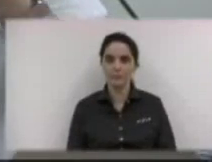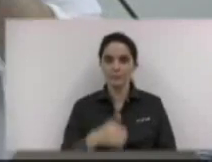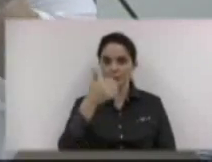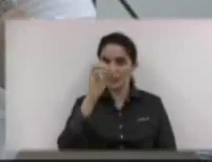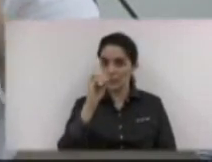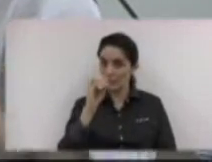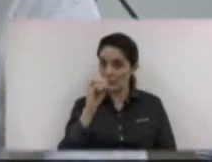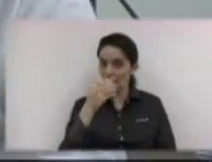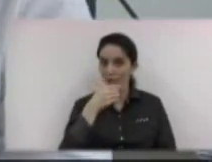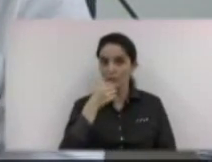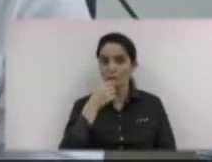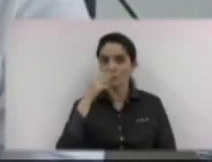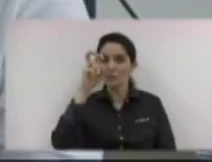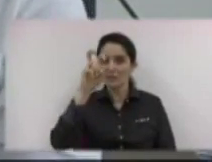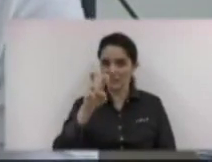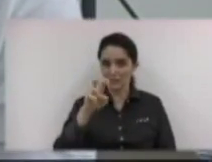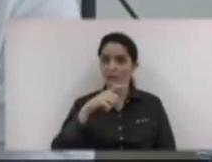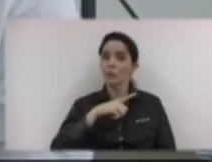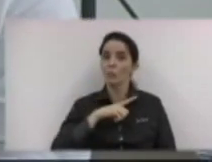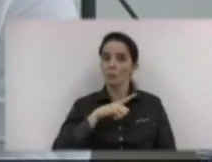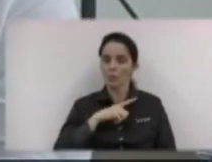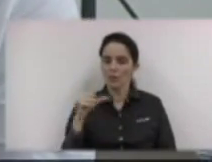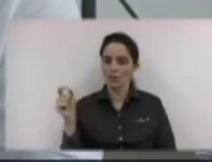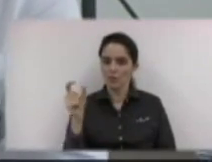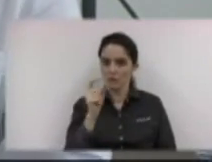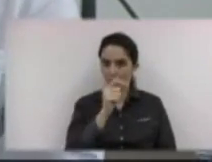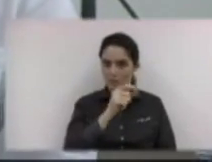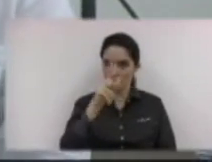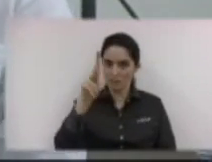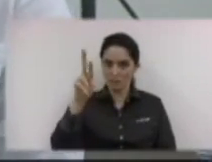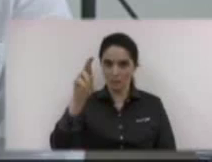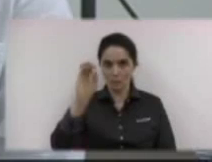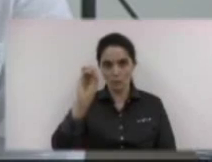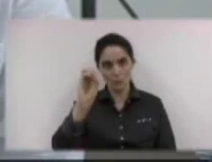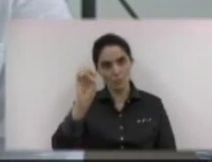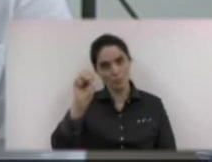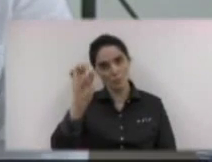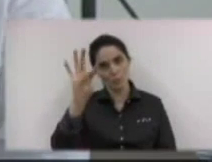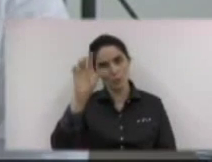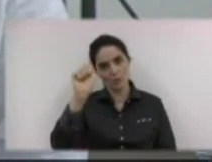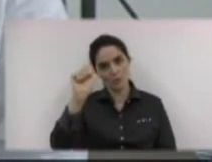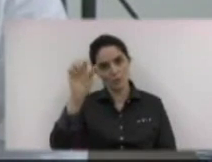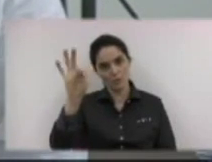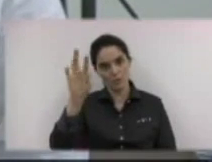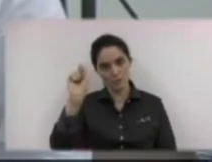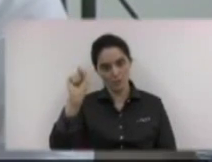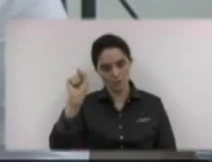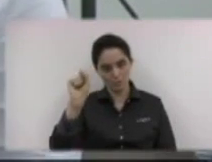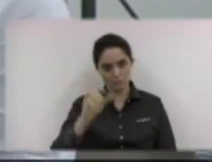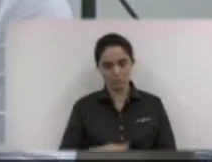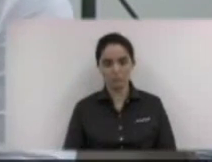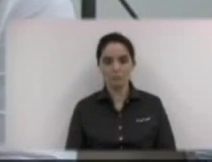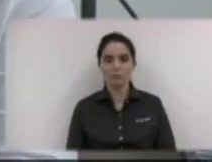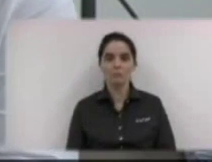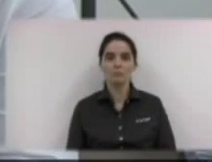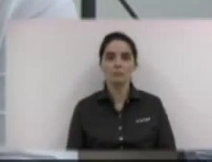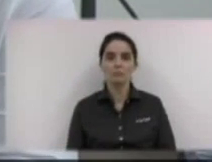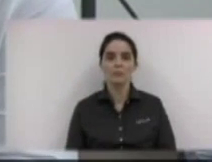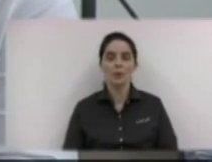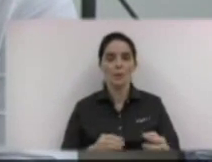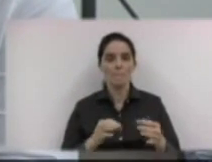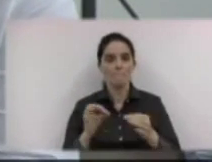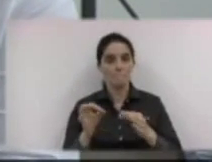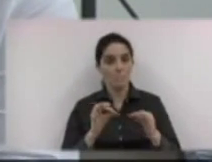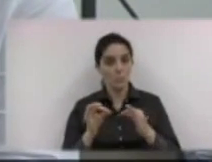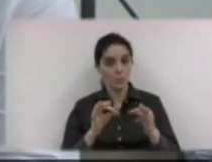10 homens, 5 têm câncer de próstata. Então, nós temos que tomar um cuidado bastante grande. E lembrar que o projeto de lei é do vereador Wilson,